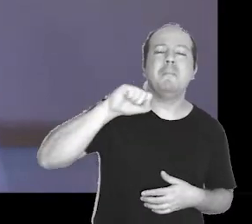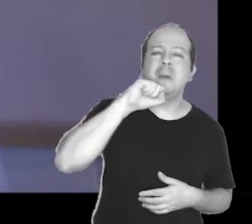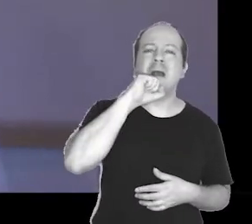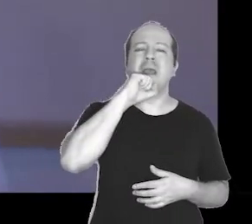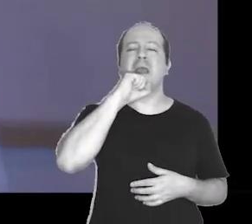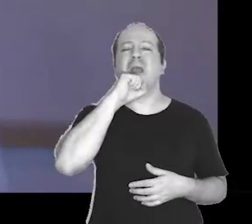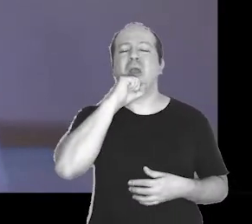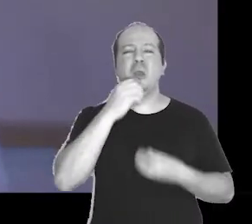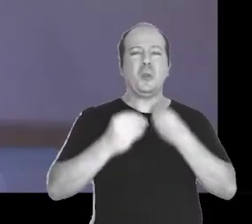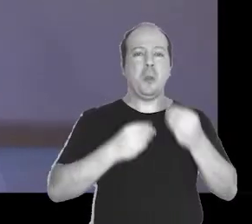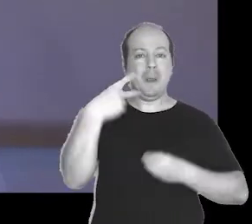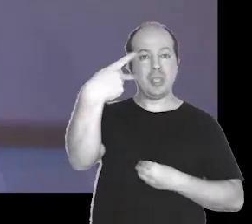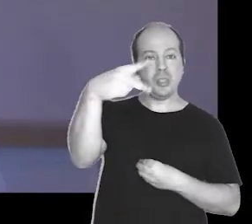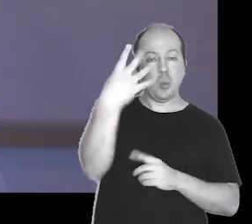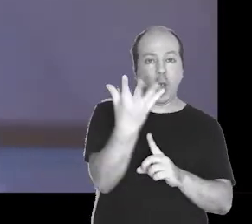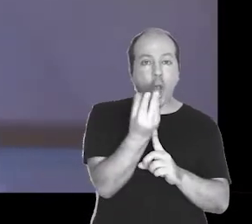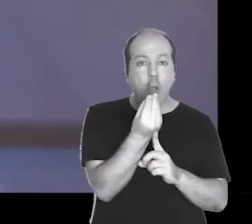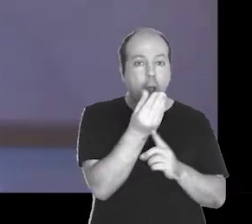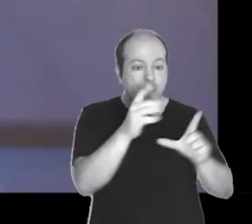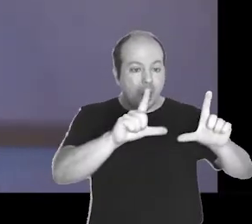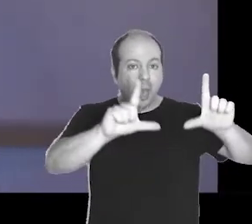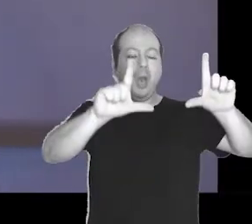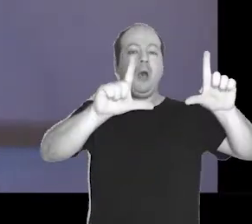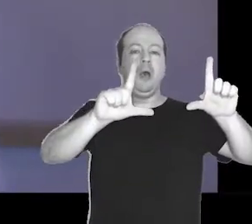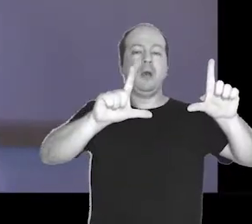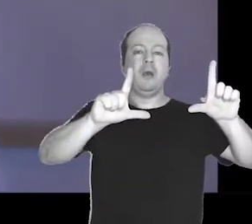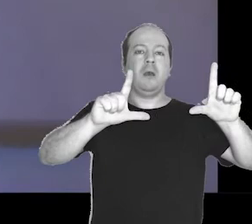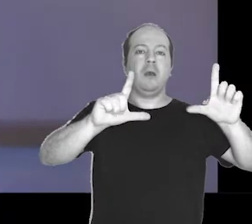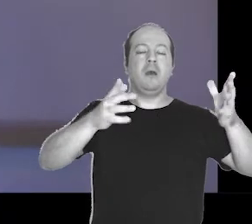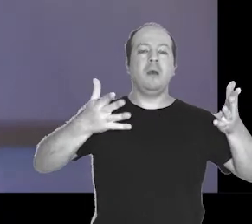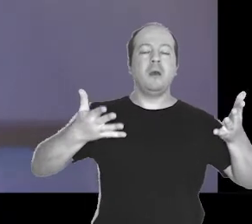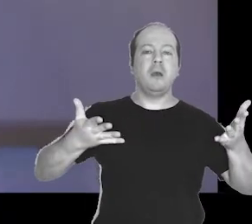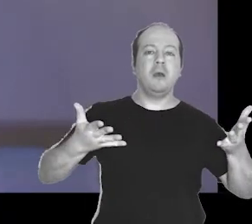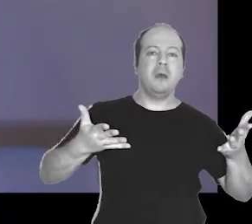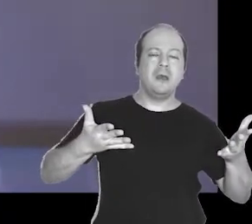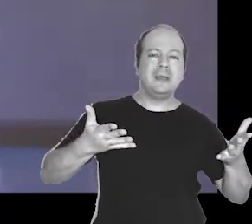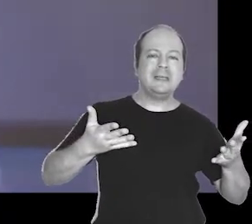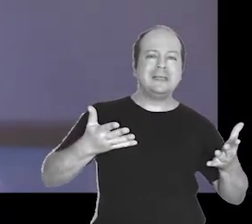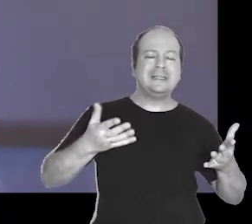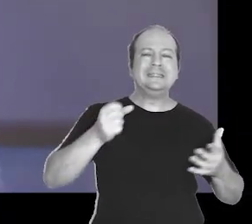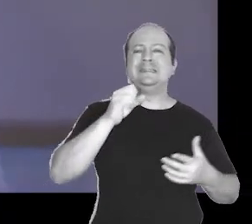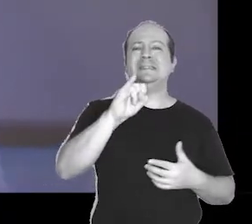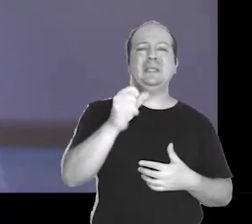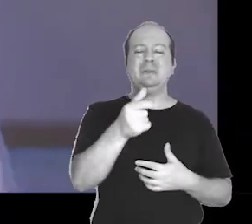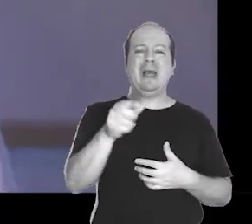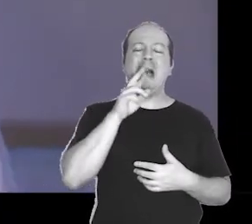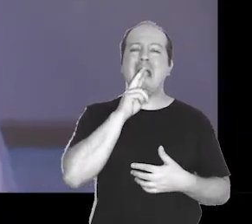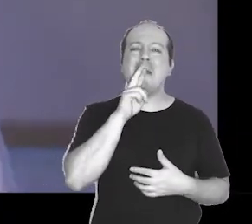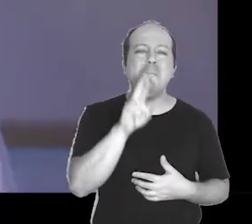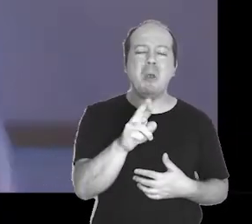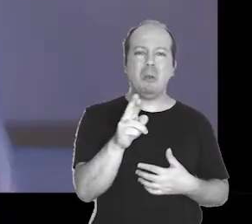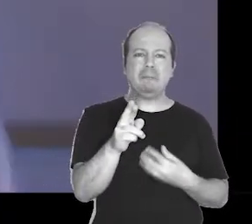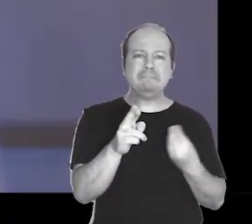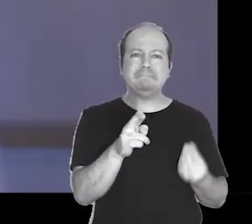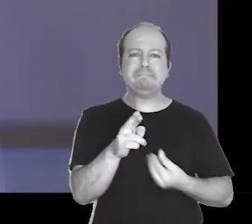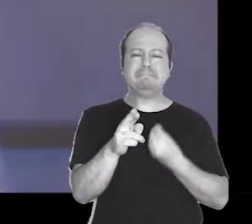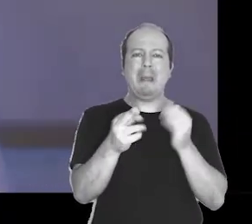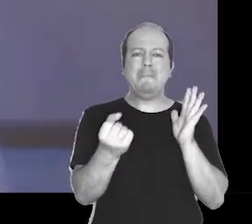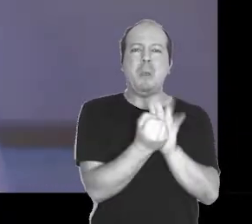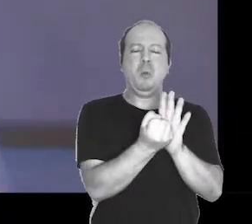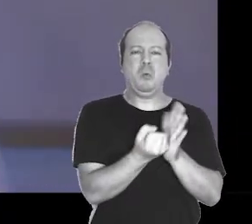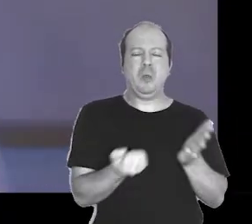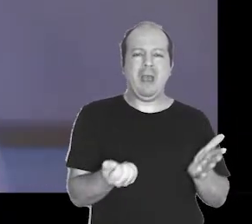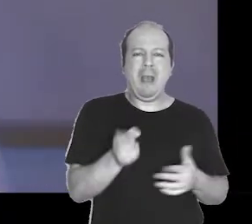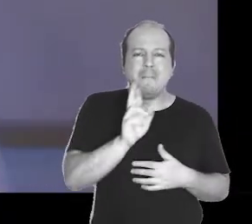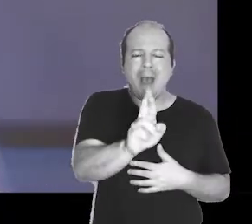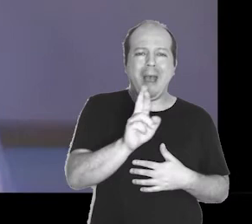por meio da sua obra? Bem, se em vida não puder dar respostas mais taxativas, não pude